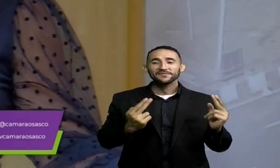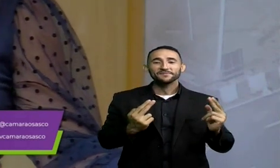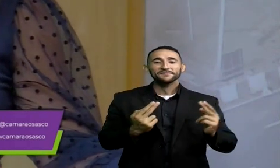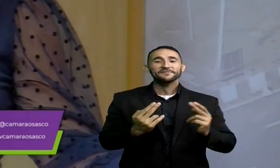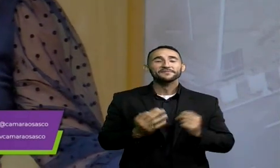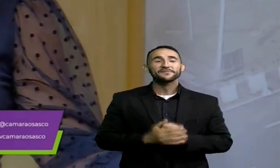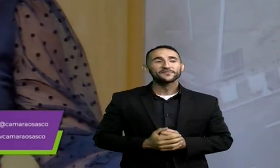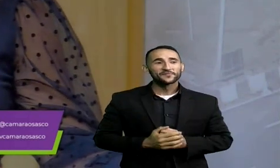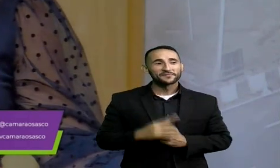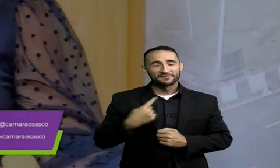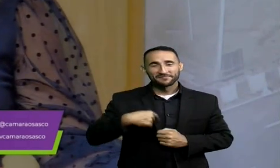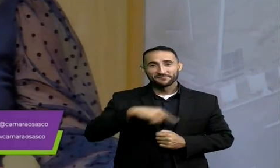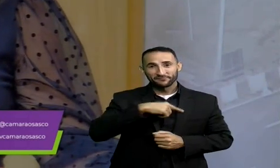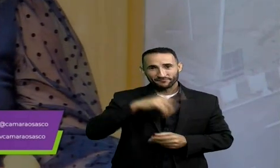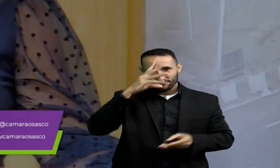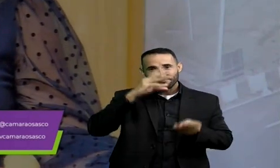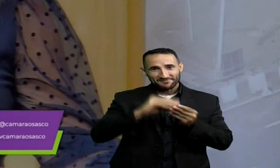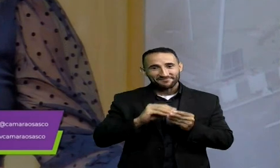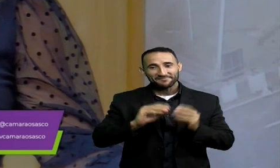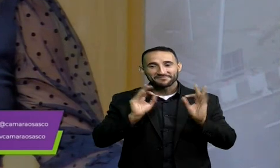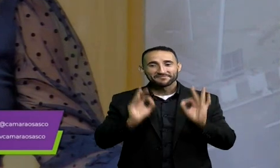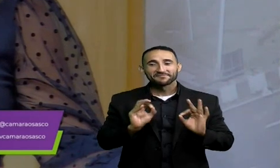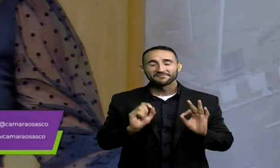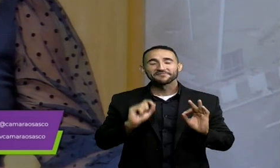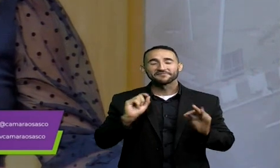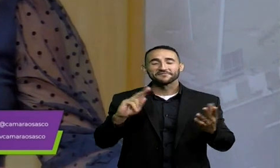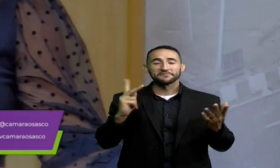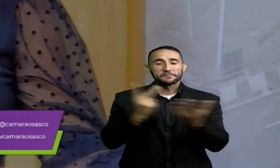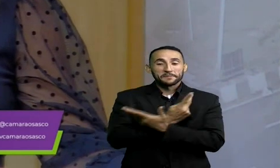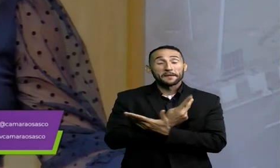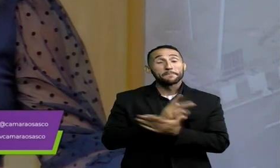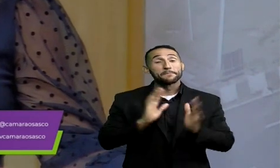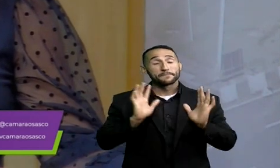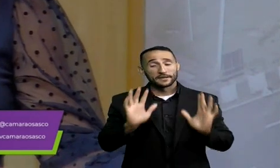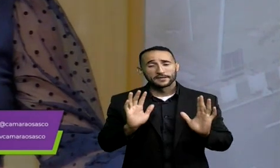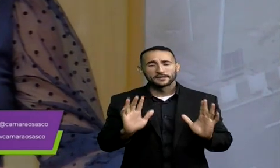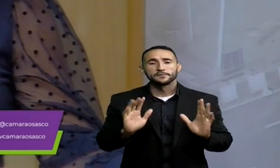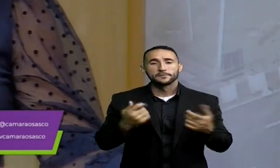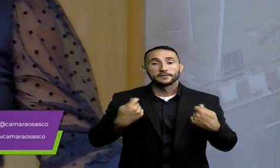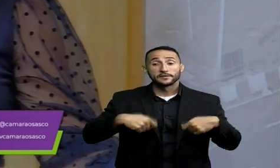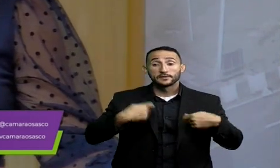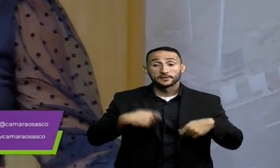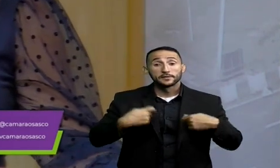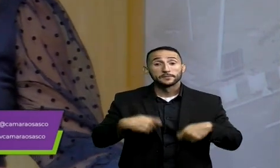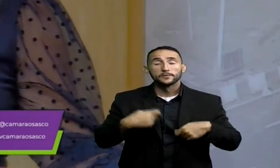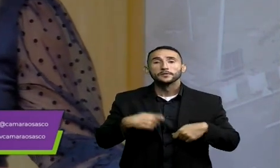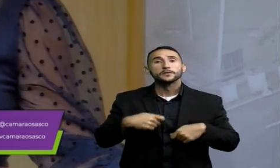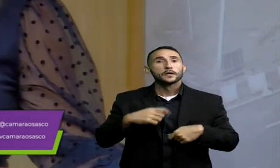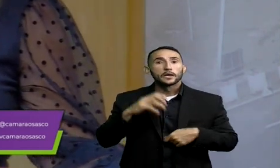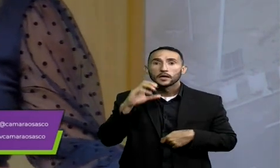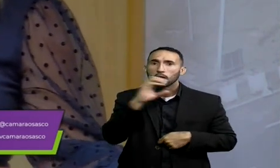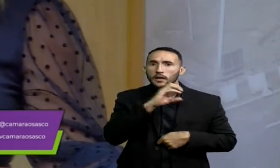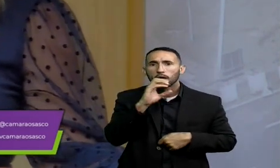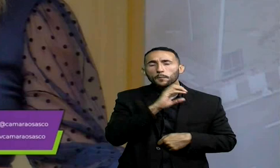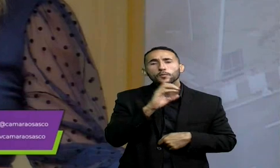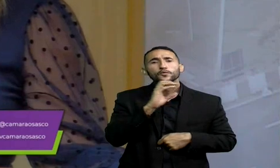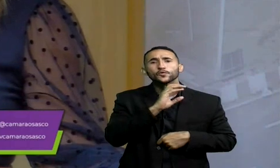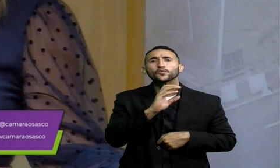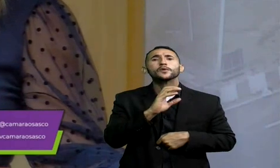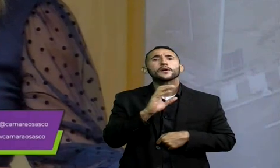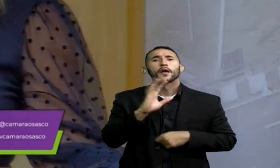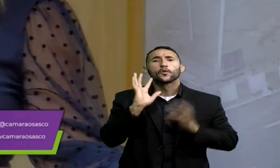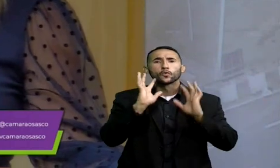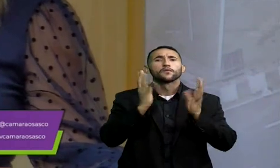sabemos a necessidade mas gente vamos correr com essas cirurgias que está